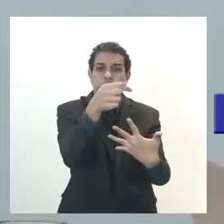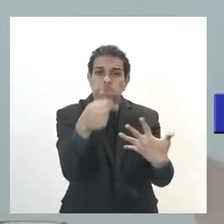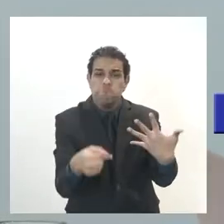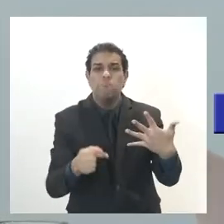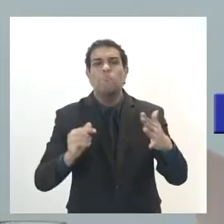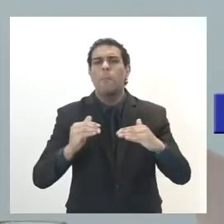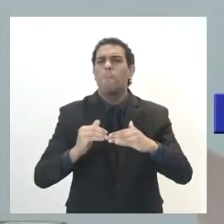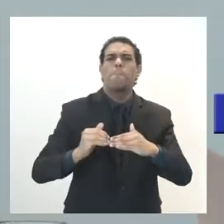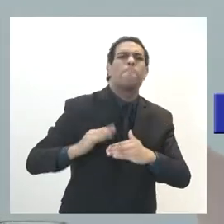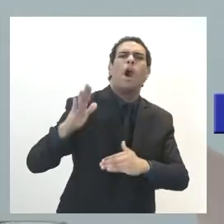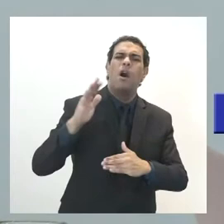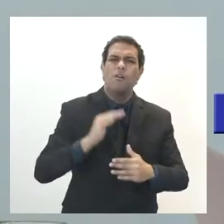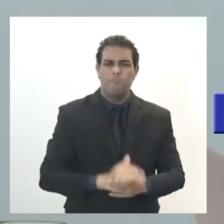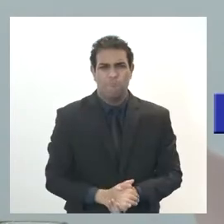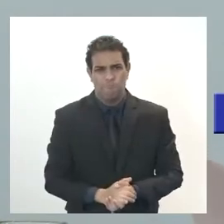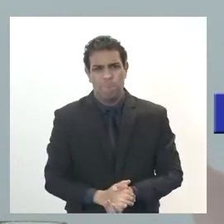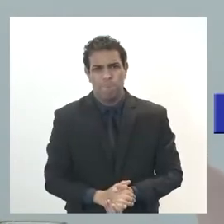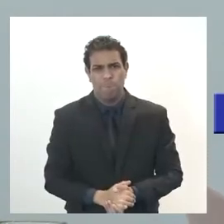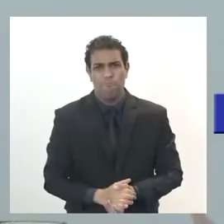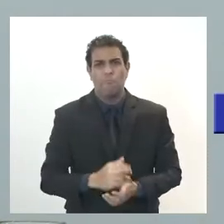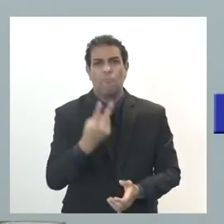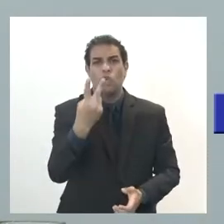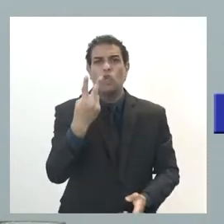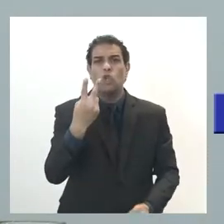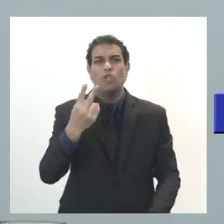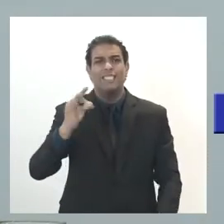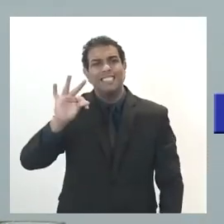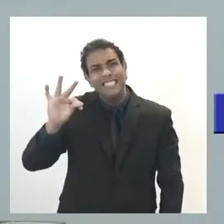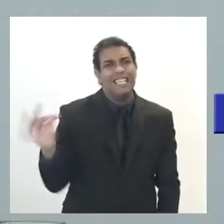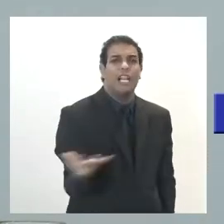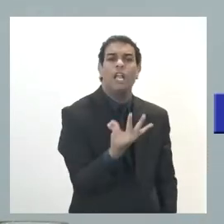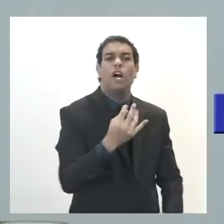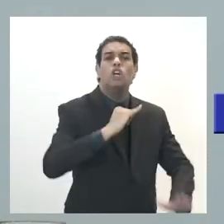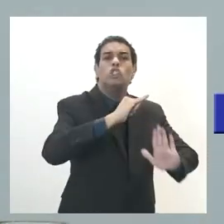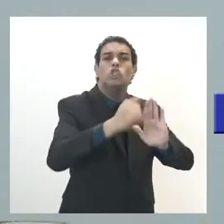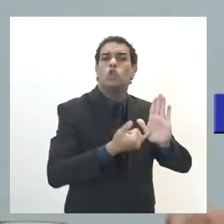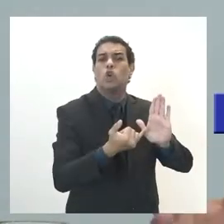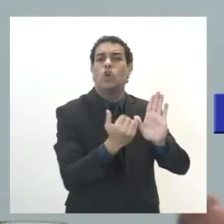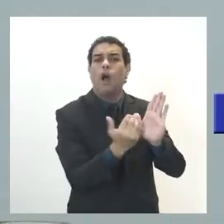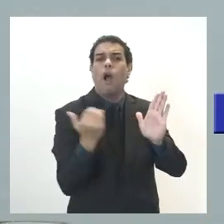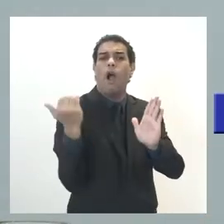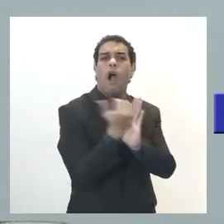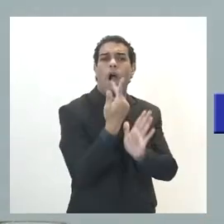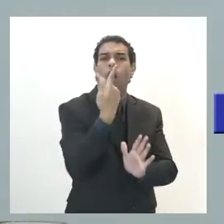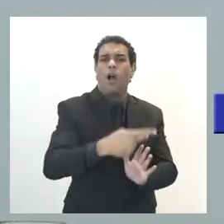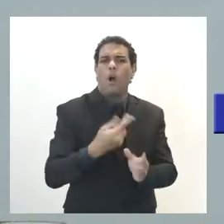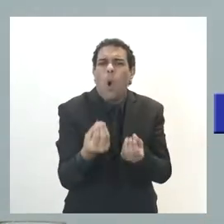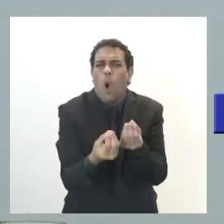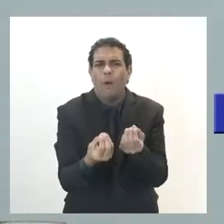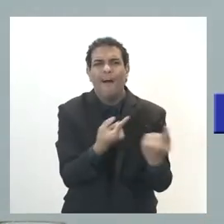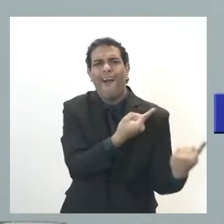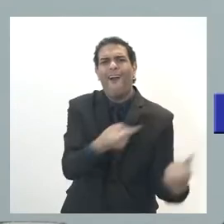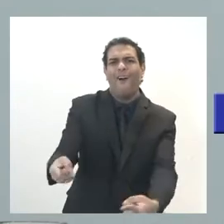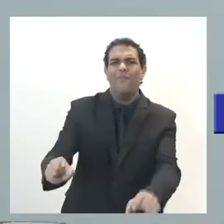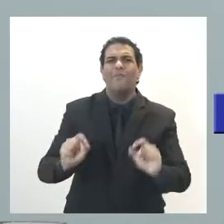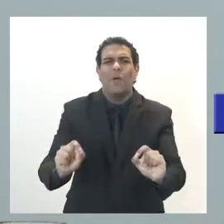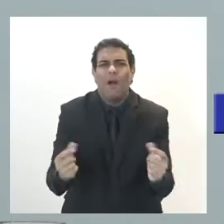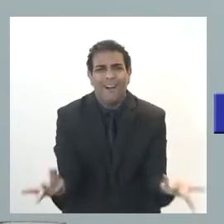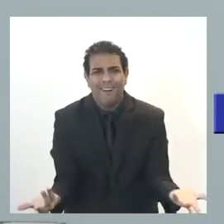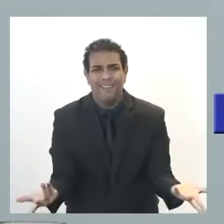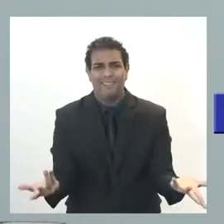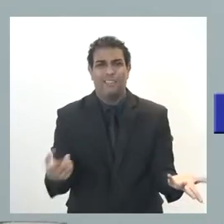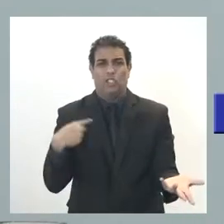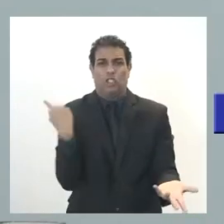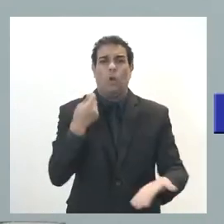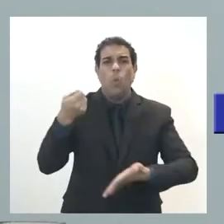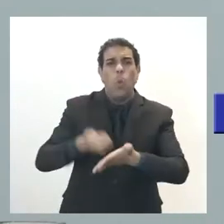serão mais de mais de 2 trilhões de reais para juros e amortizações da dívida então assim que a gente está enfrentando aqui gente está enfrentando